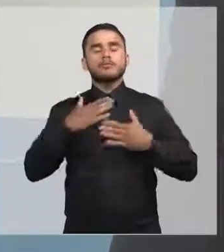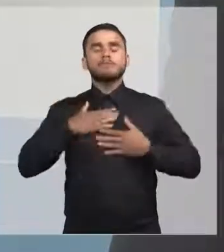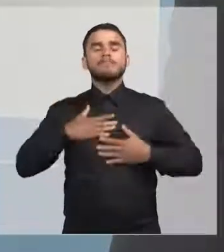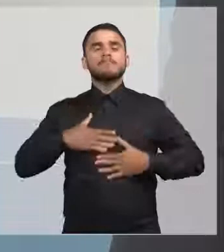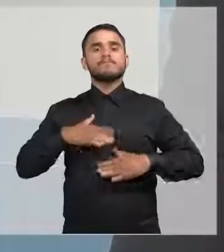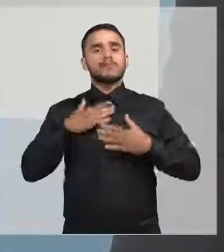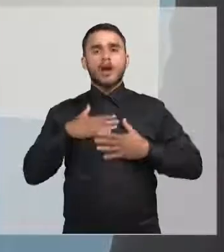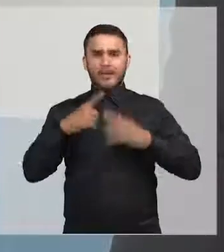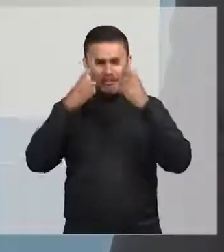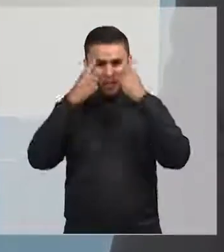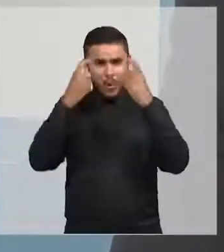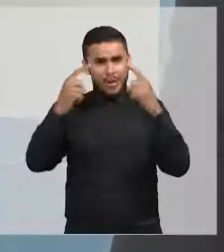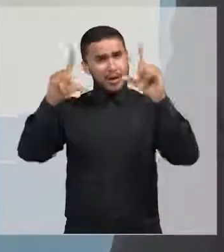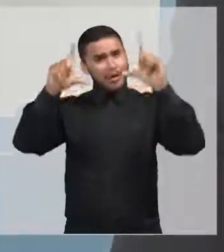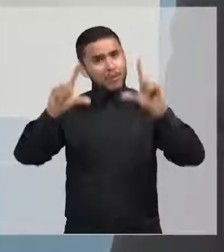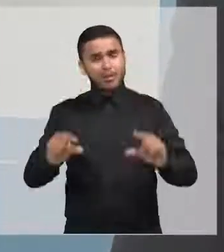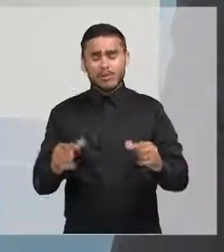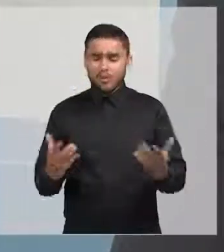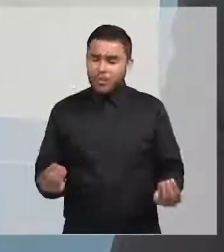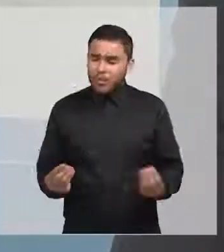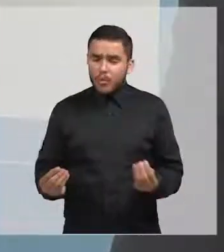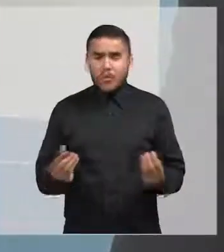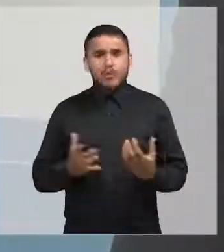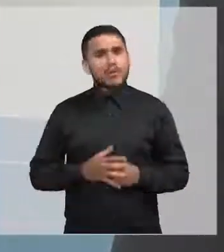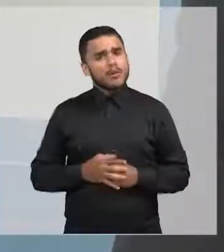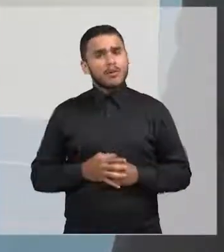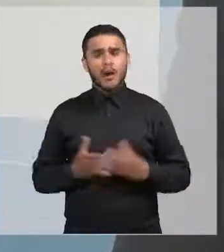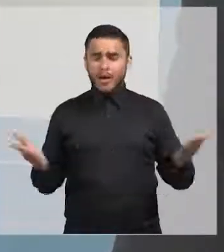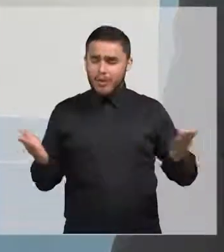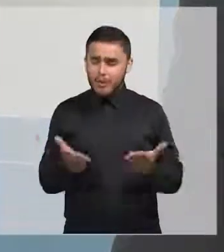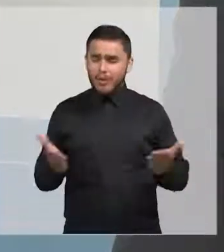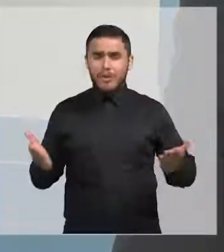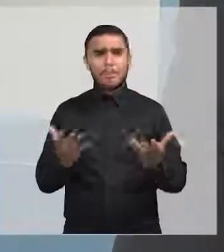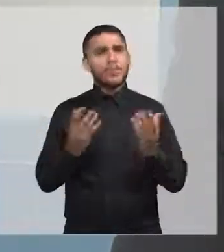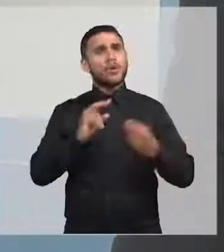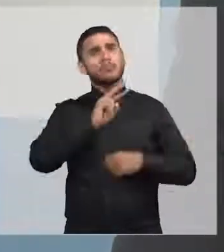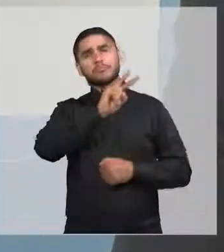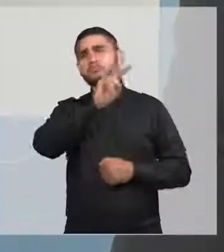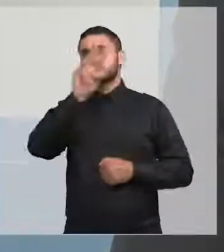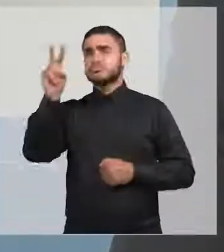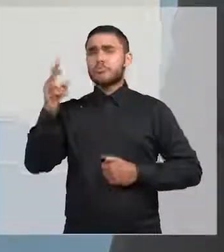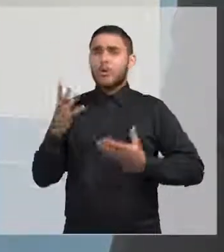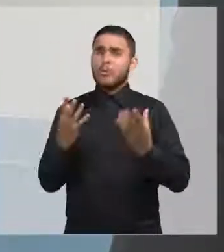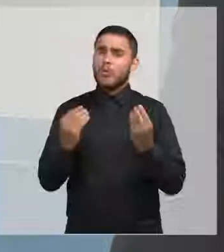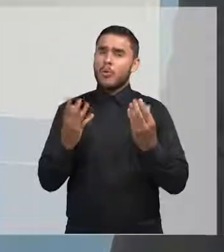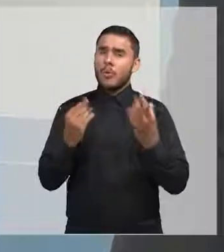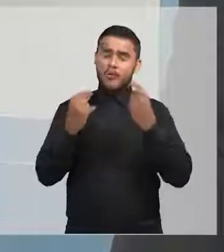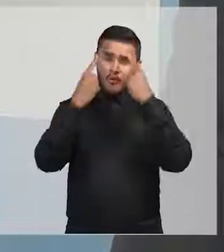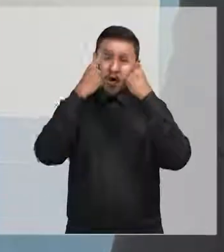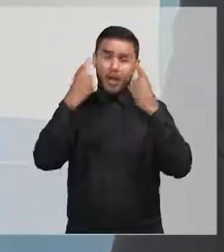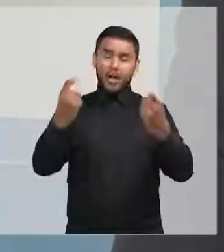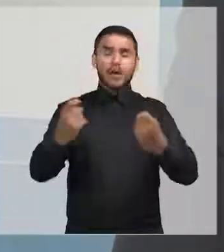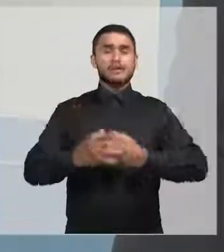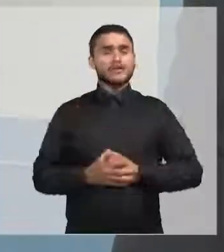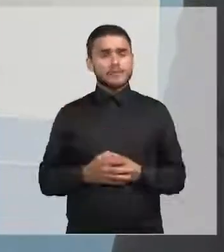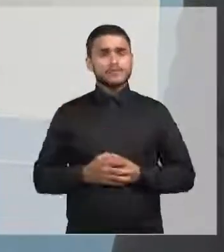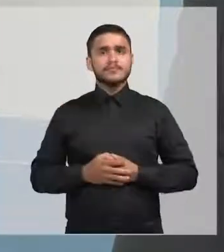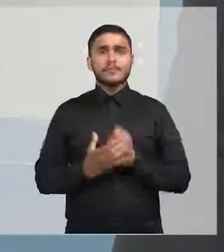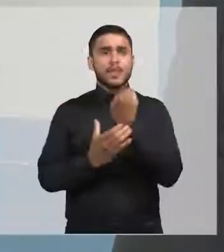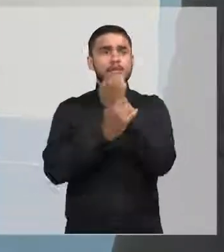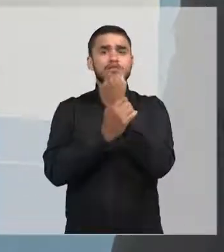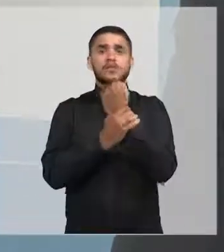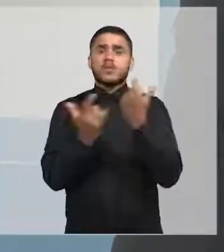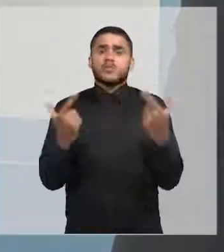ficou quando o juiz Moura aceitou ser o seu ministro da Justiça. Então, eu acredito que vai ter muita coisa para